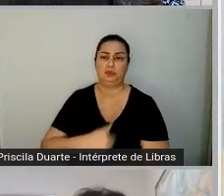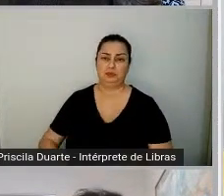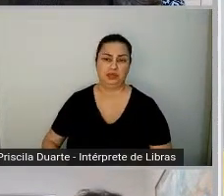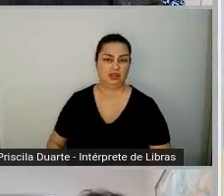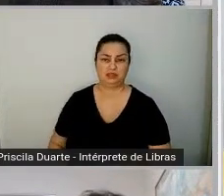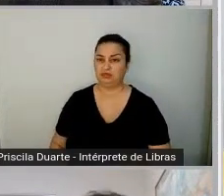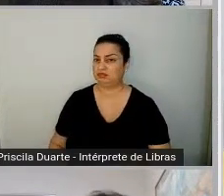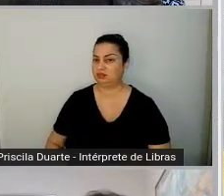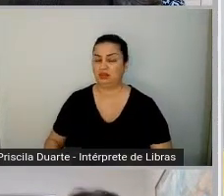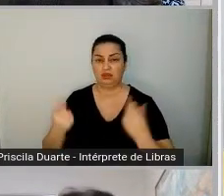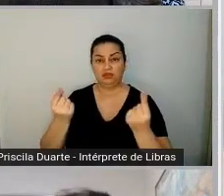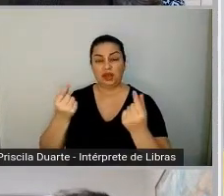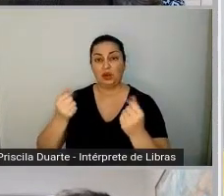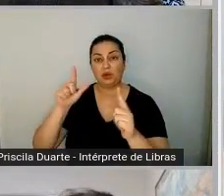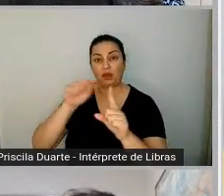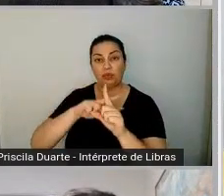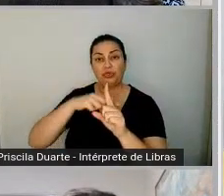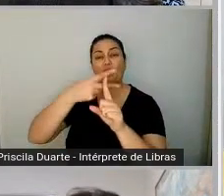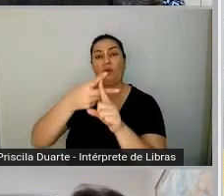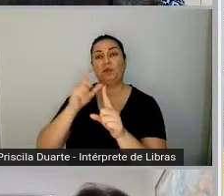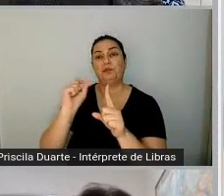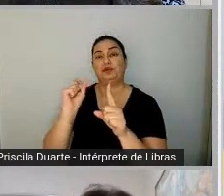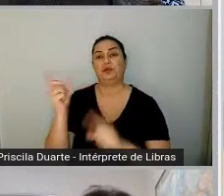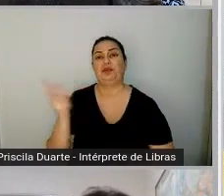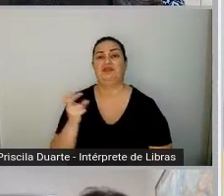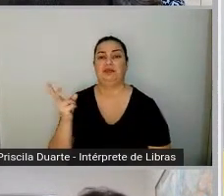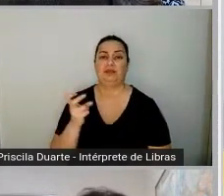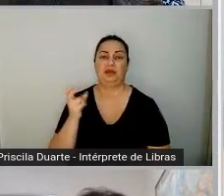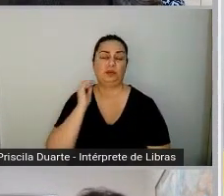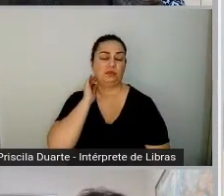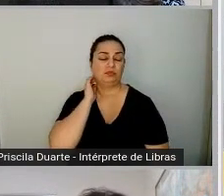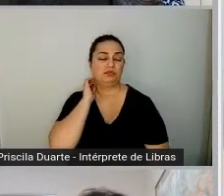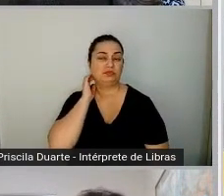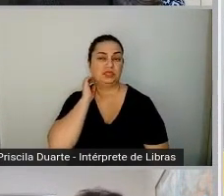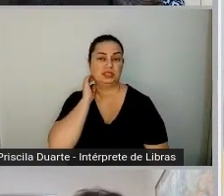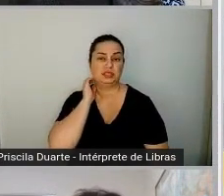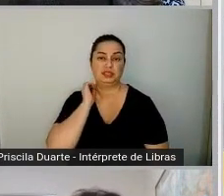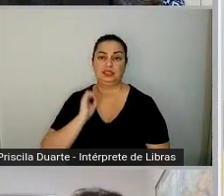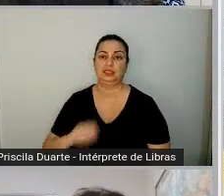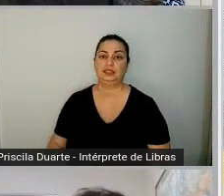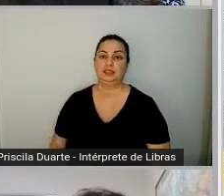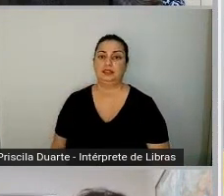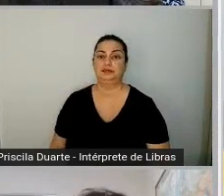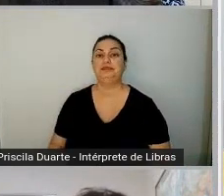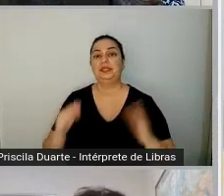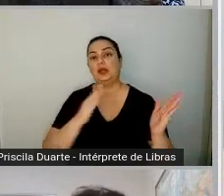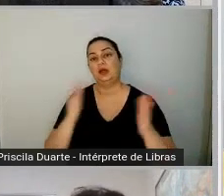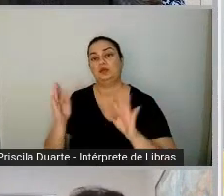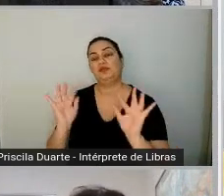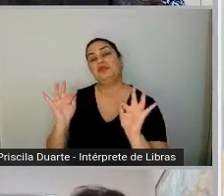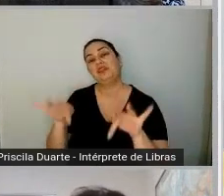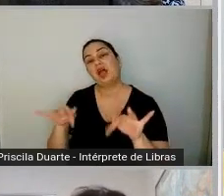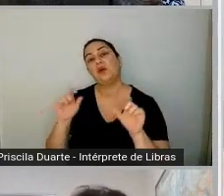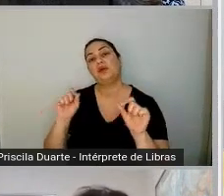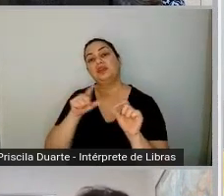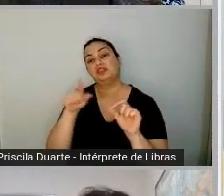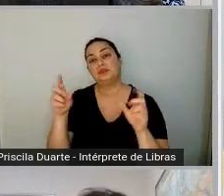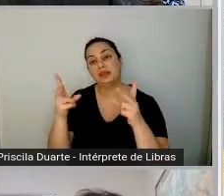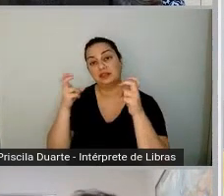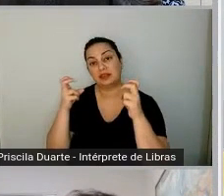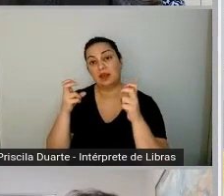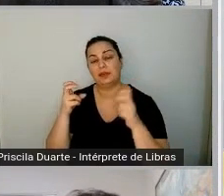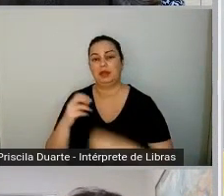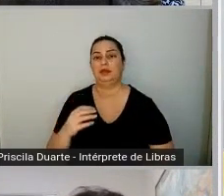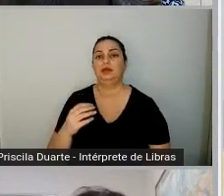recebeu com empréstimos para financiar a área social. Então, no final das contas, o resultado é que 902 bilhões,